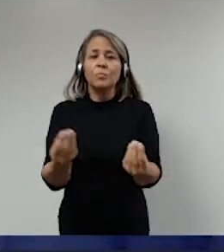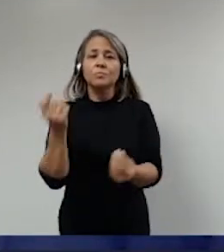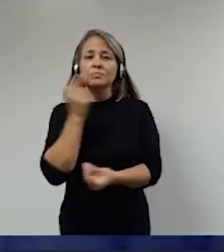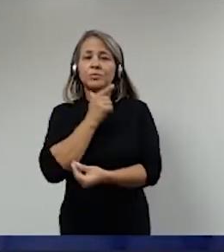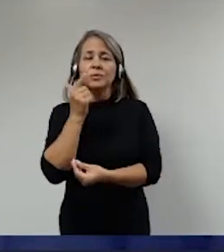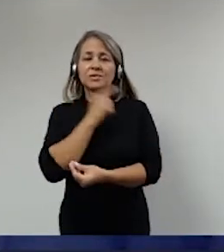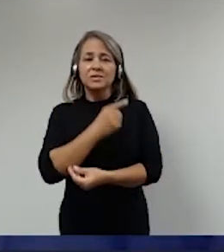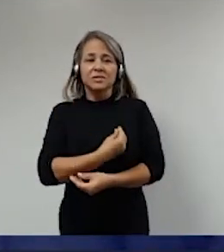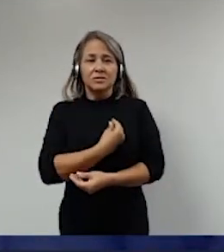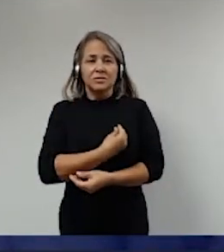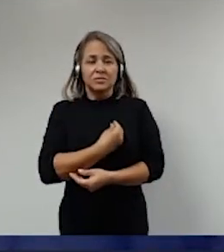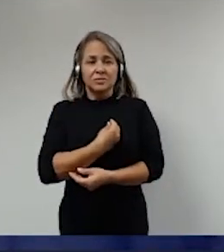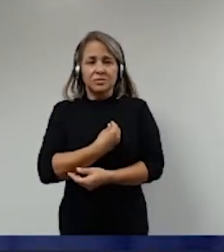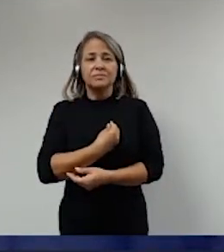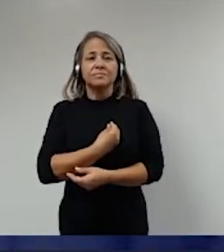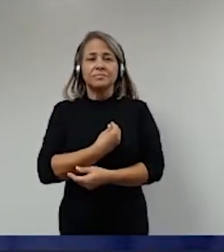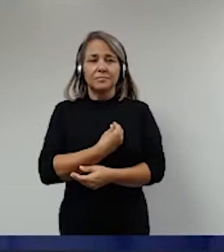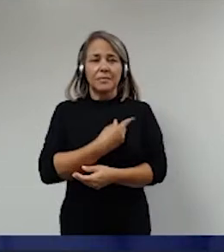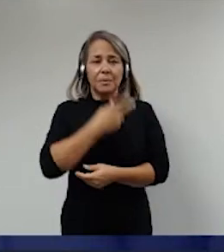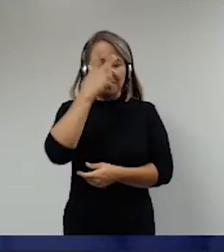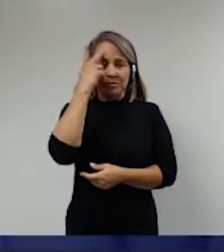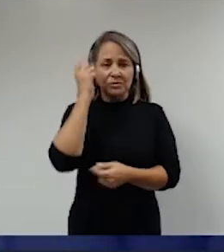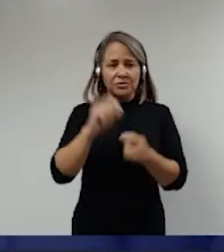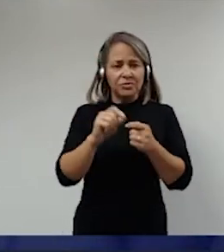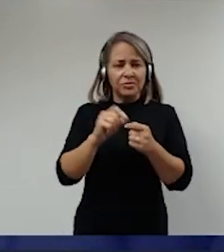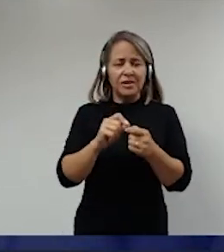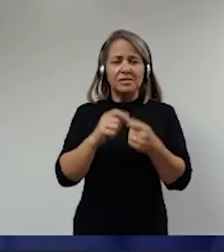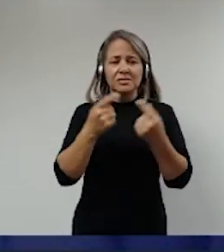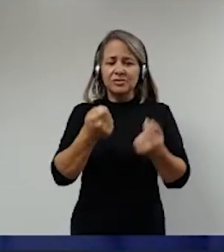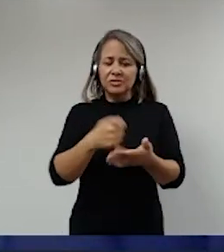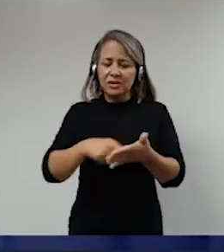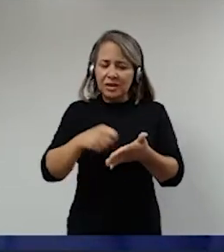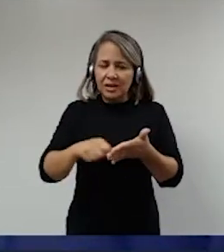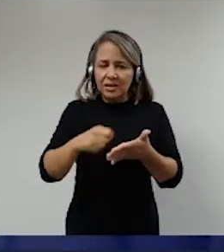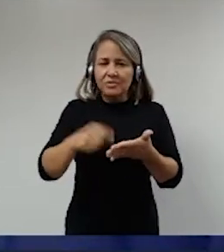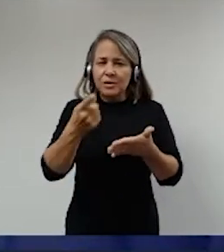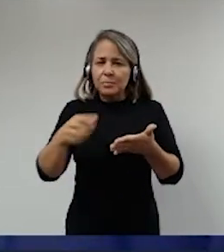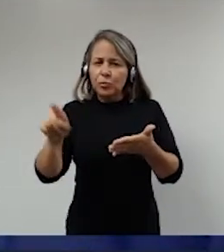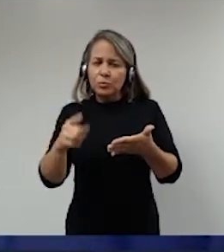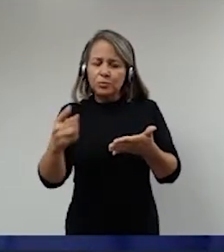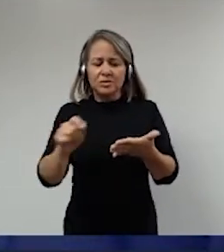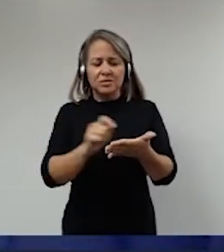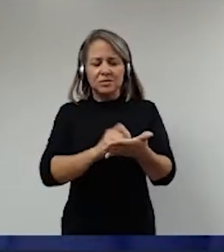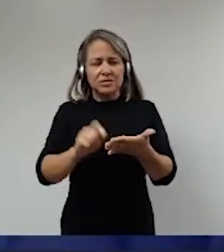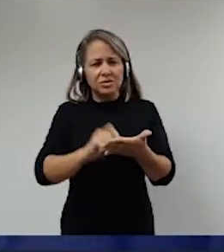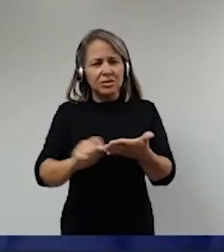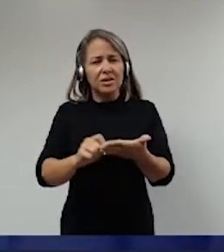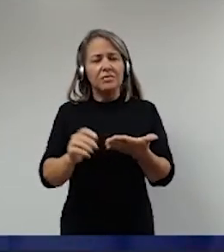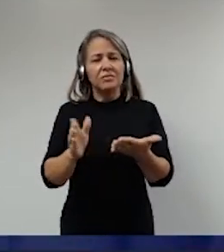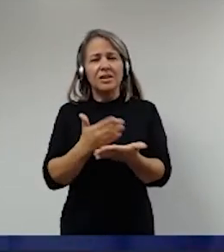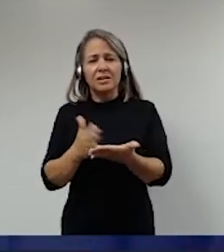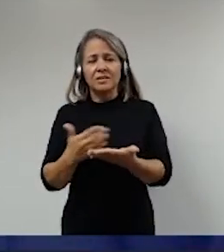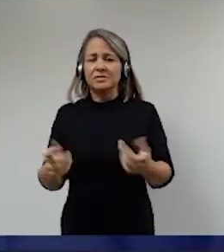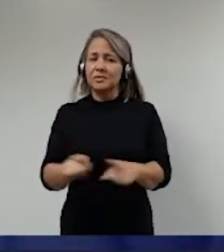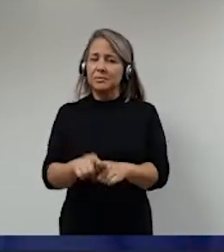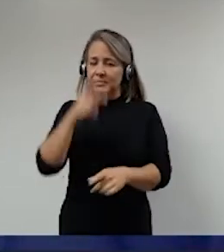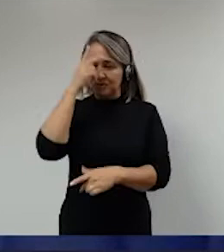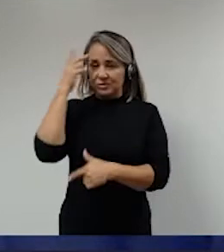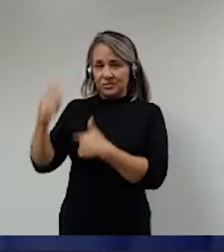conseguindo sobreviver, pessoas compositores, enfim, a gente tem uma gama de artistas plásticos, enfim, de pessoas que